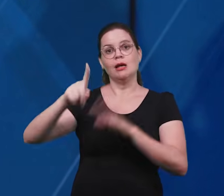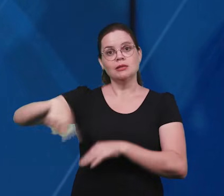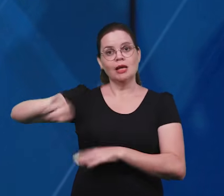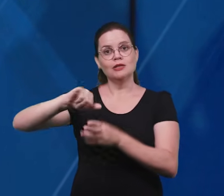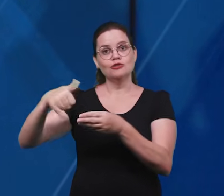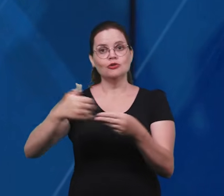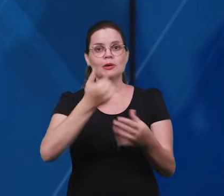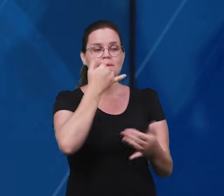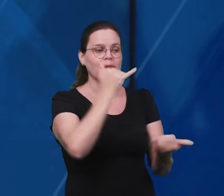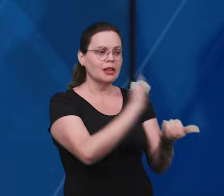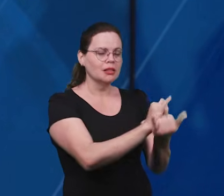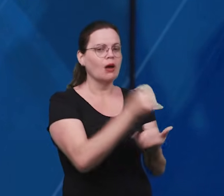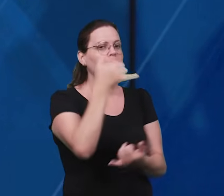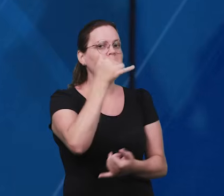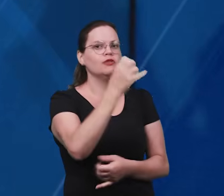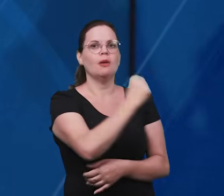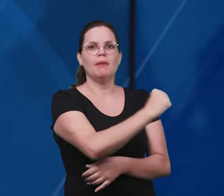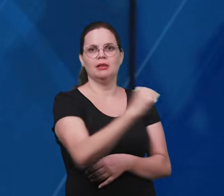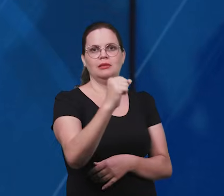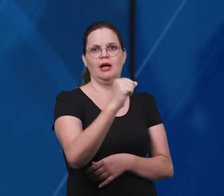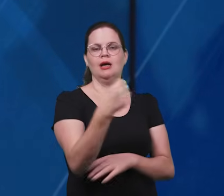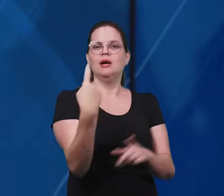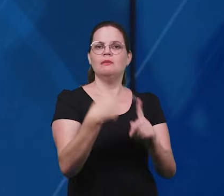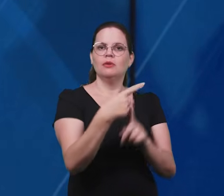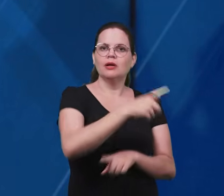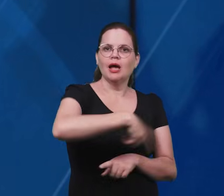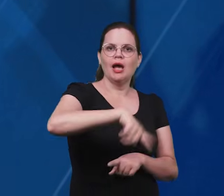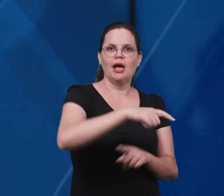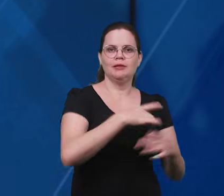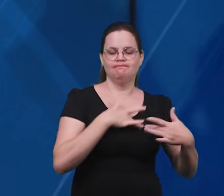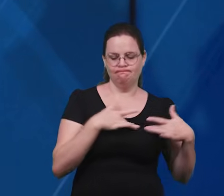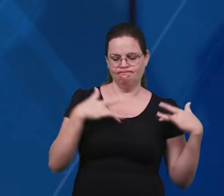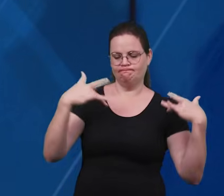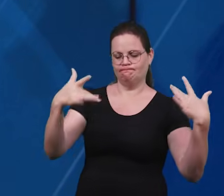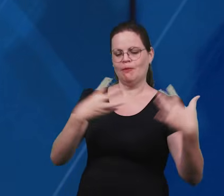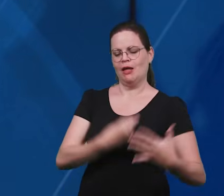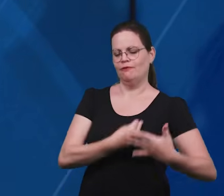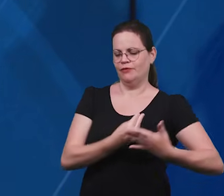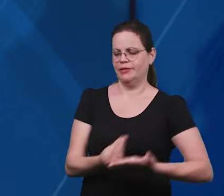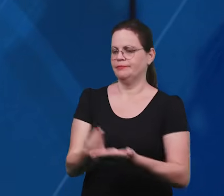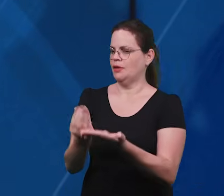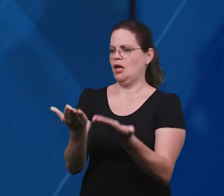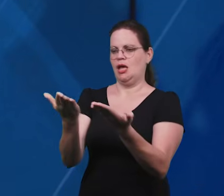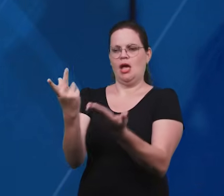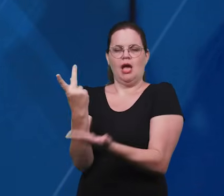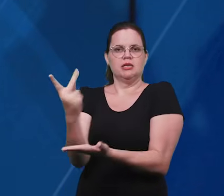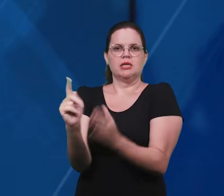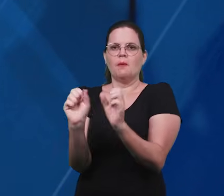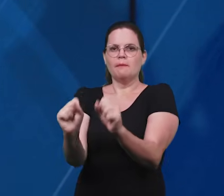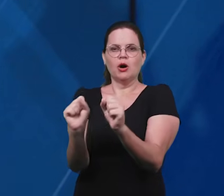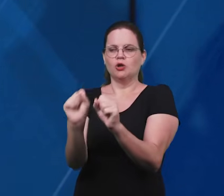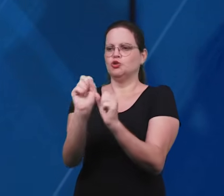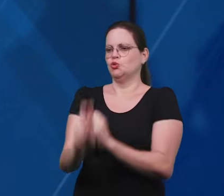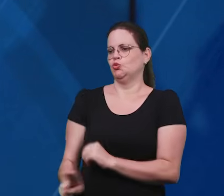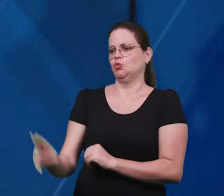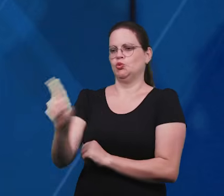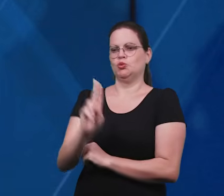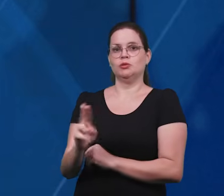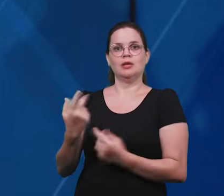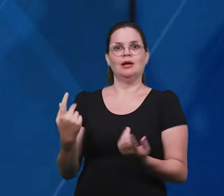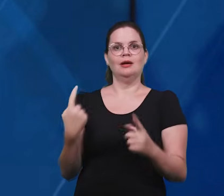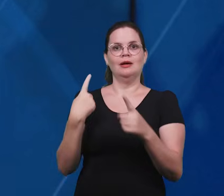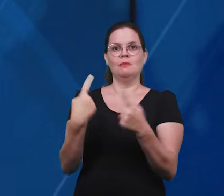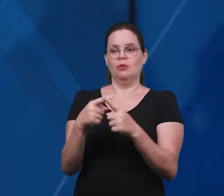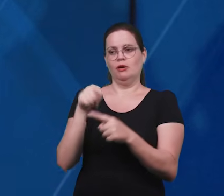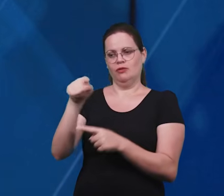receberam o livramento da morte, quando eles se dispuseram a entregar as suas próprias vidas nas mãos de Josué como